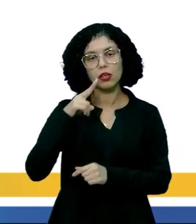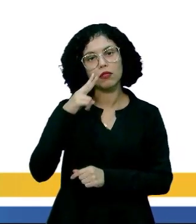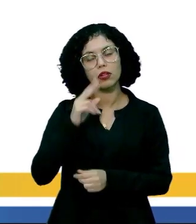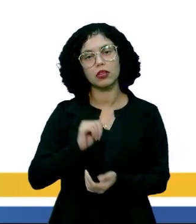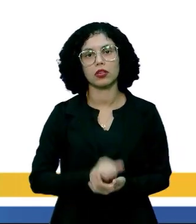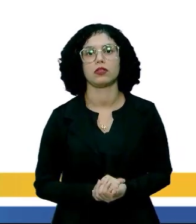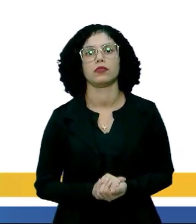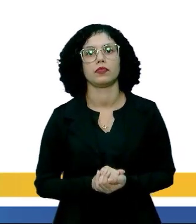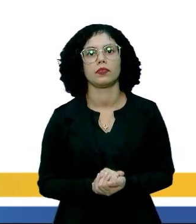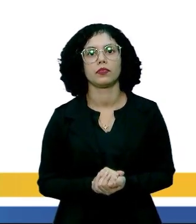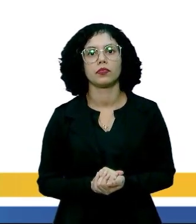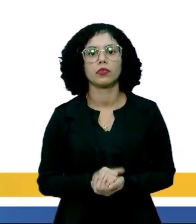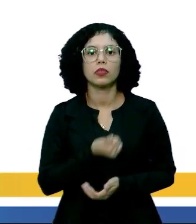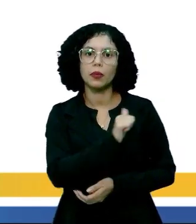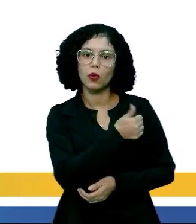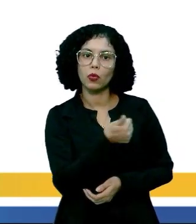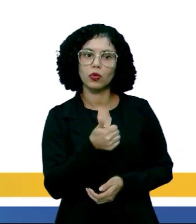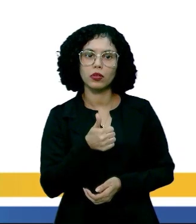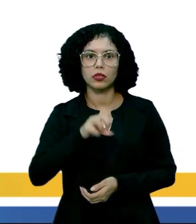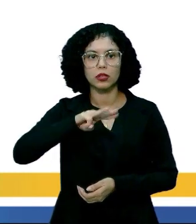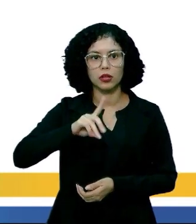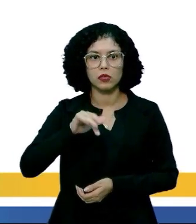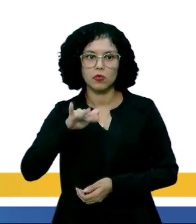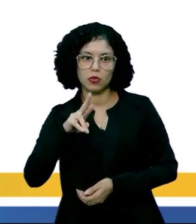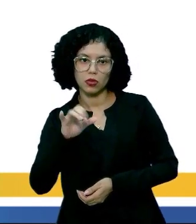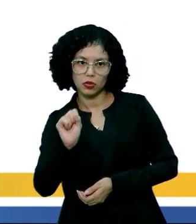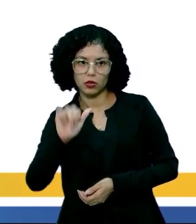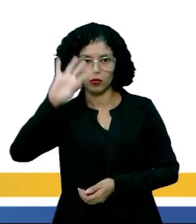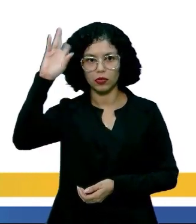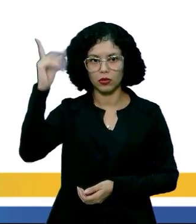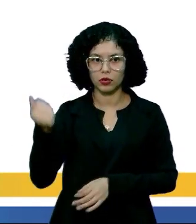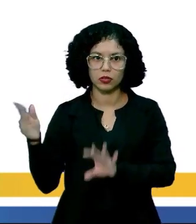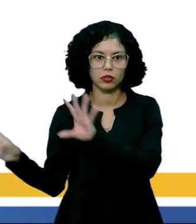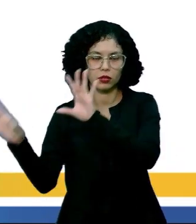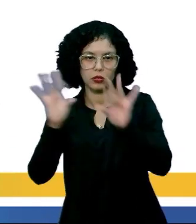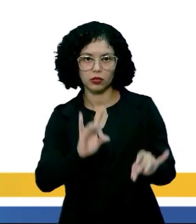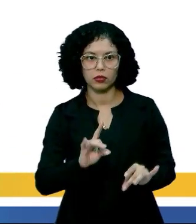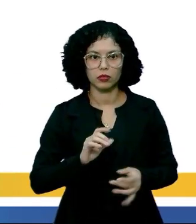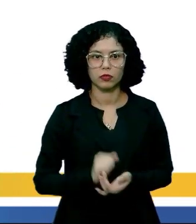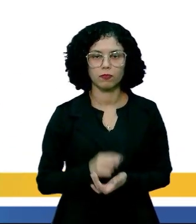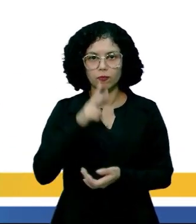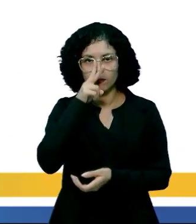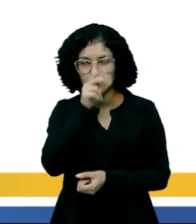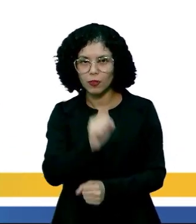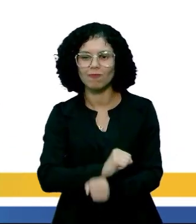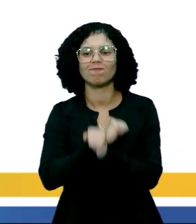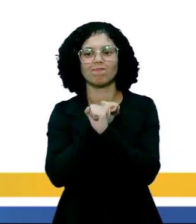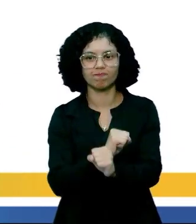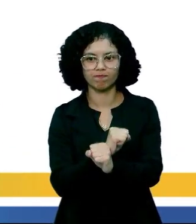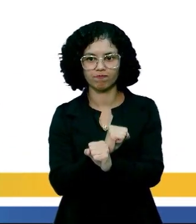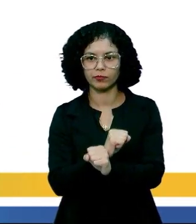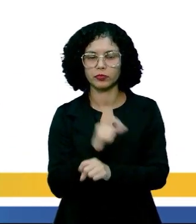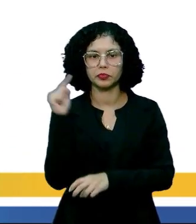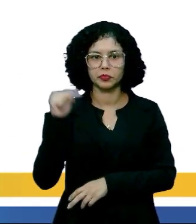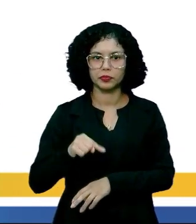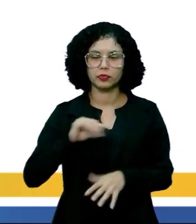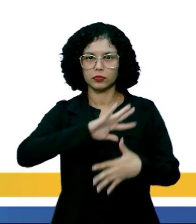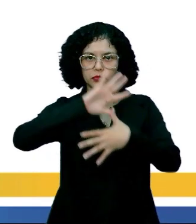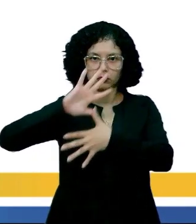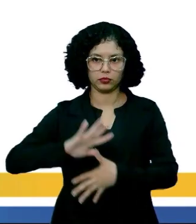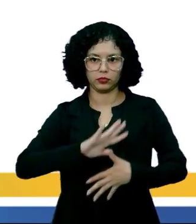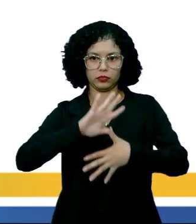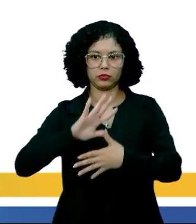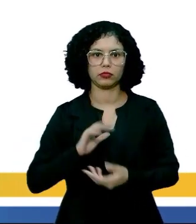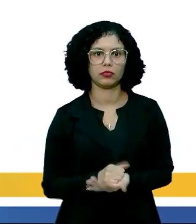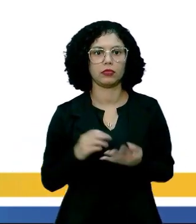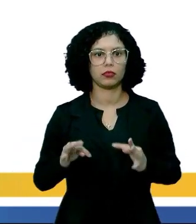vendo aí, foram cerca de 11 milhões de africanos trazidos de forma forçada, né, para as Américas